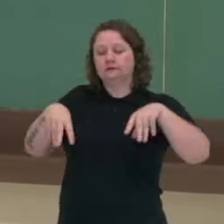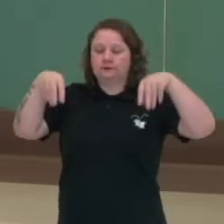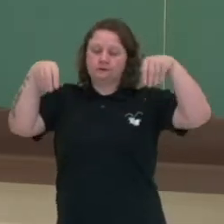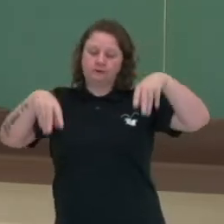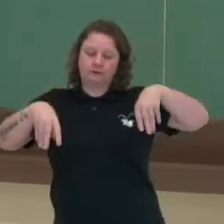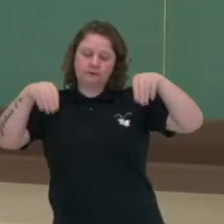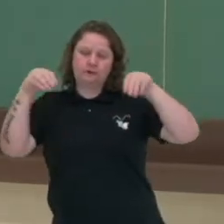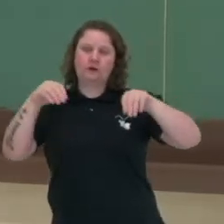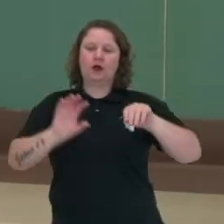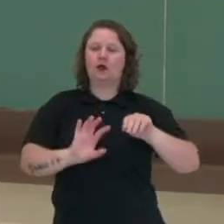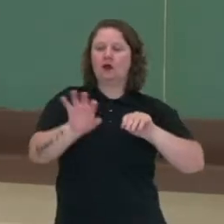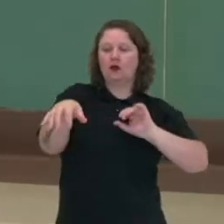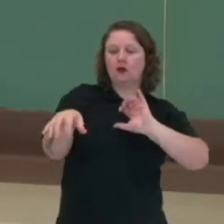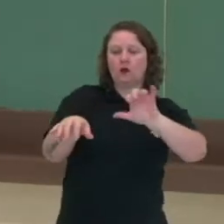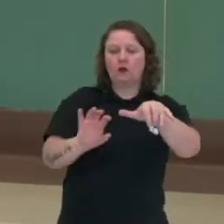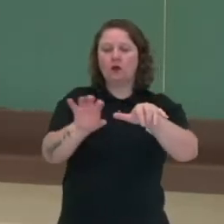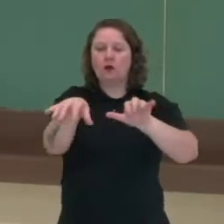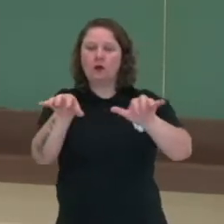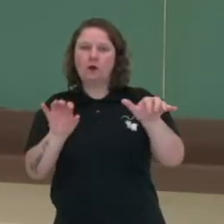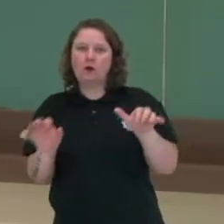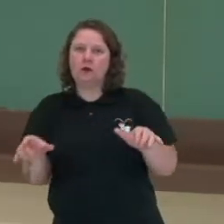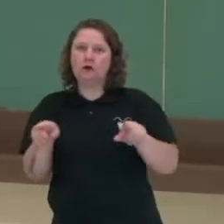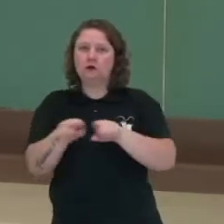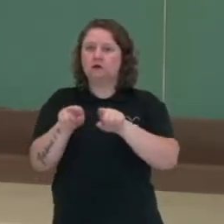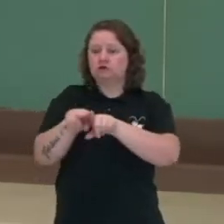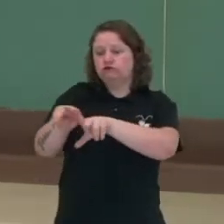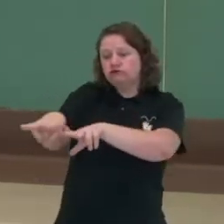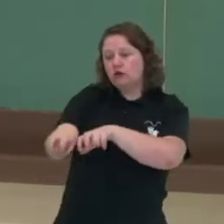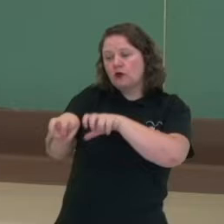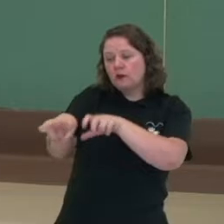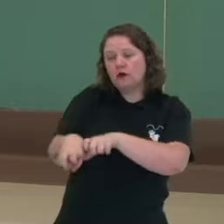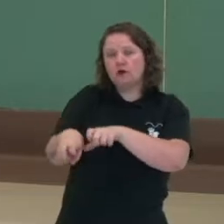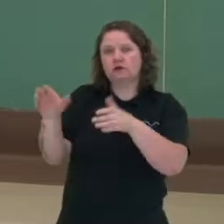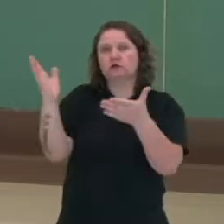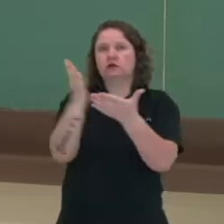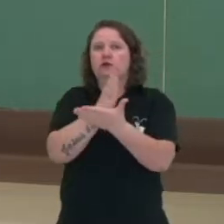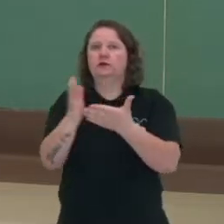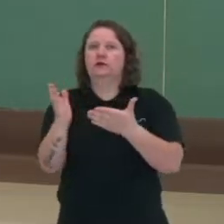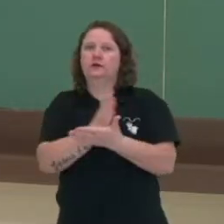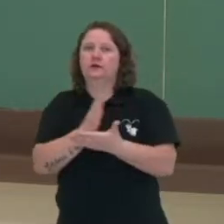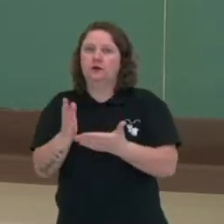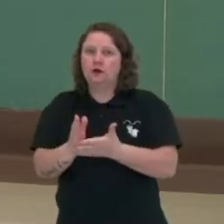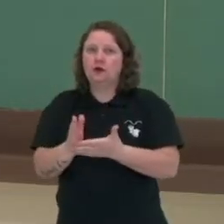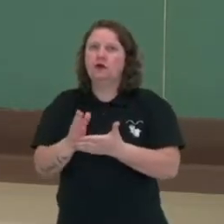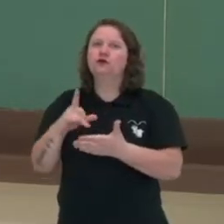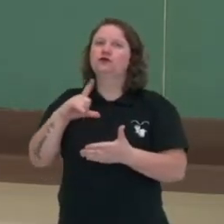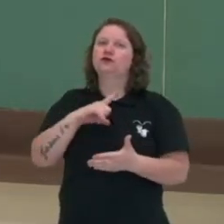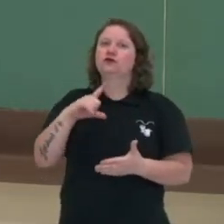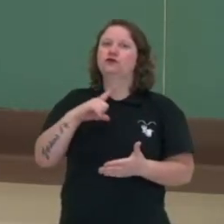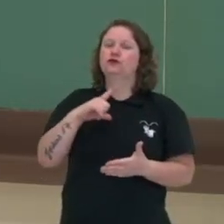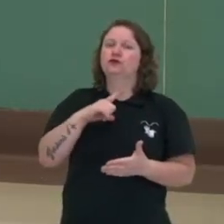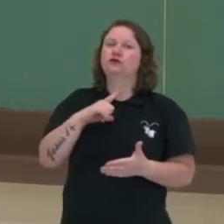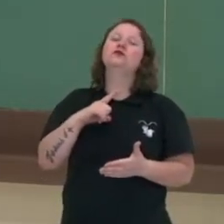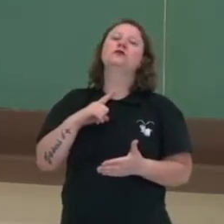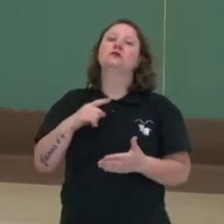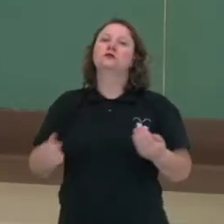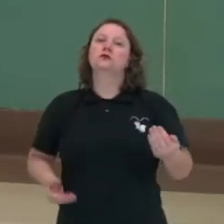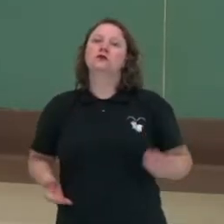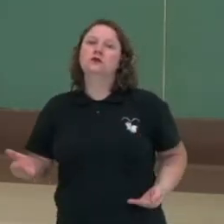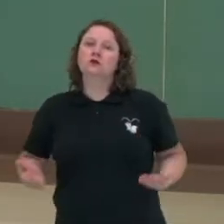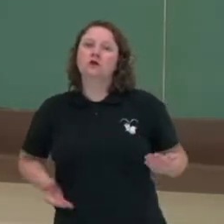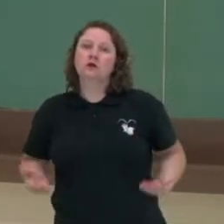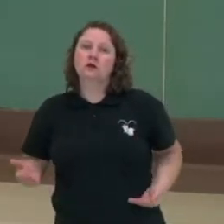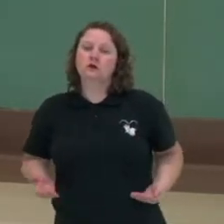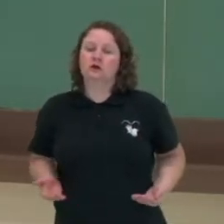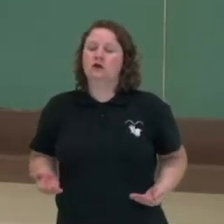tinha as aldeias e tinha as agriculturas, que também tinham divisões. O manso servil era